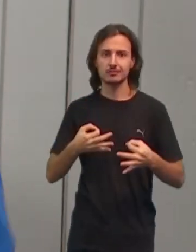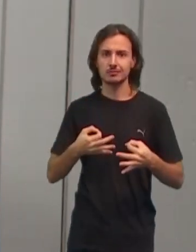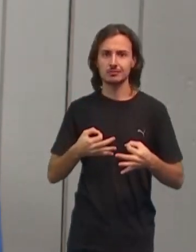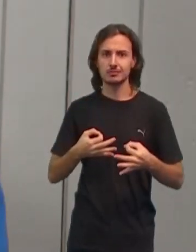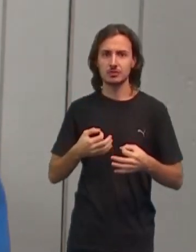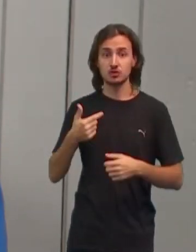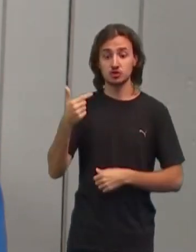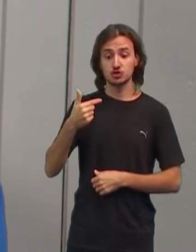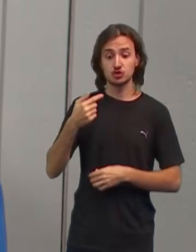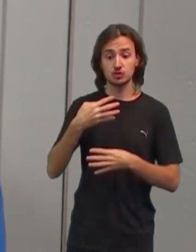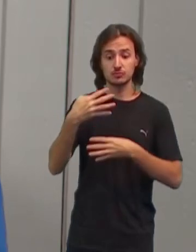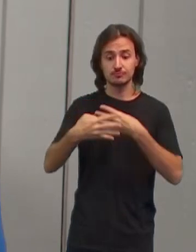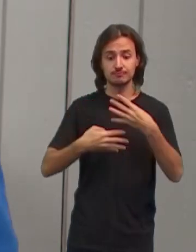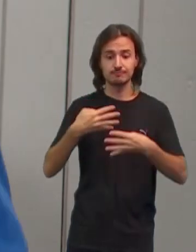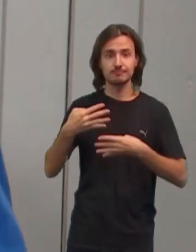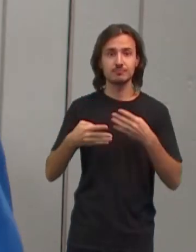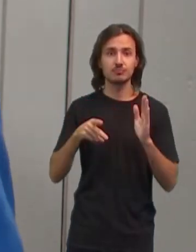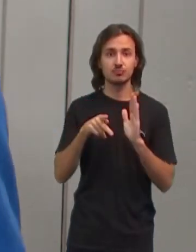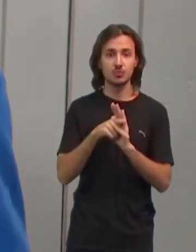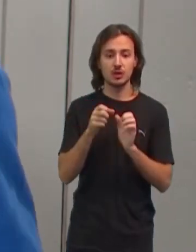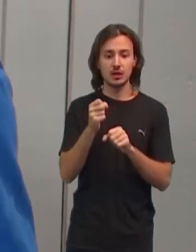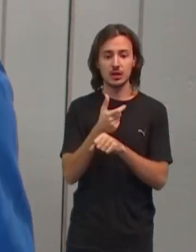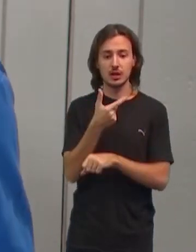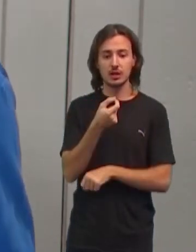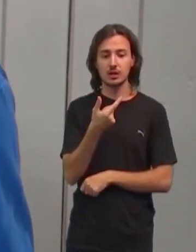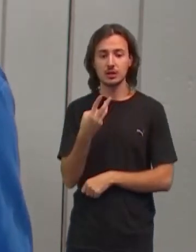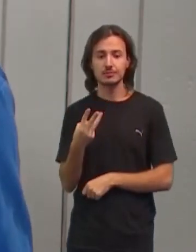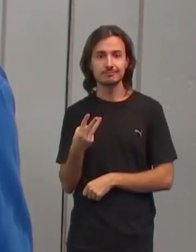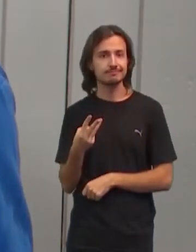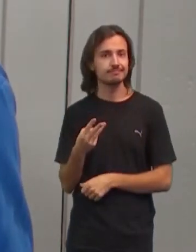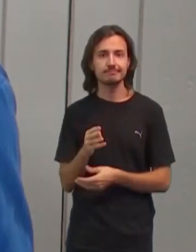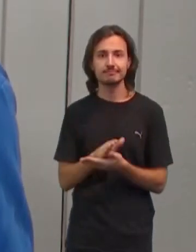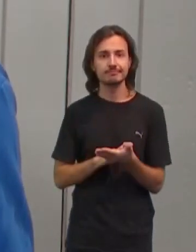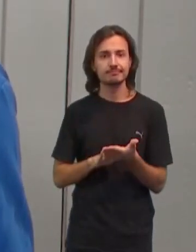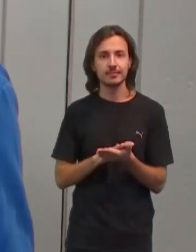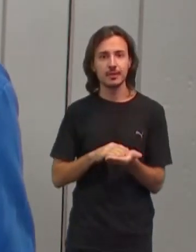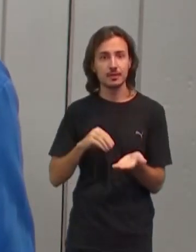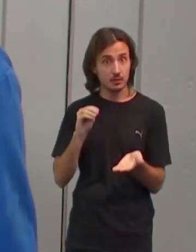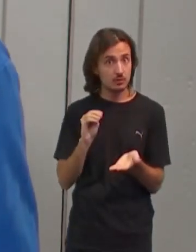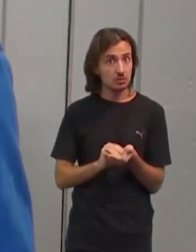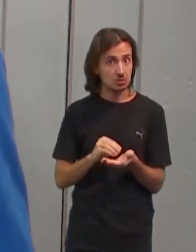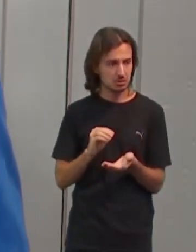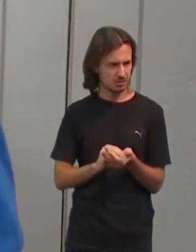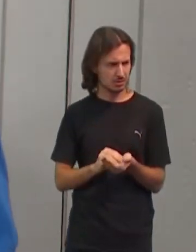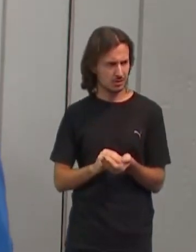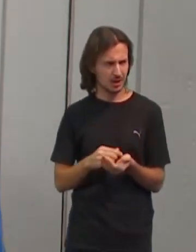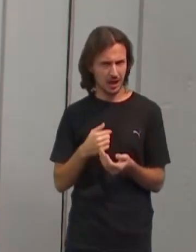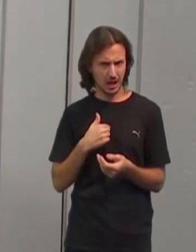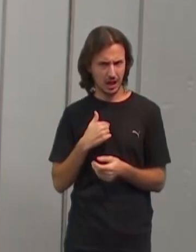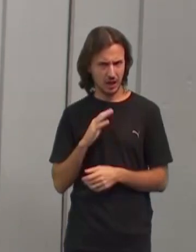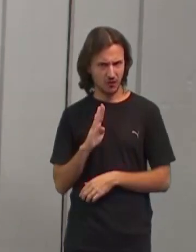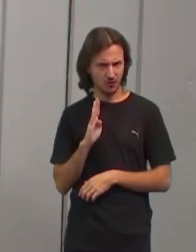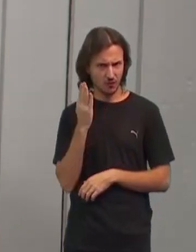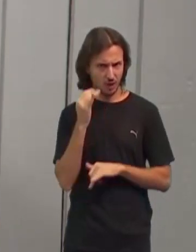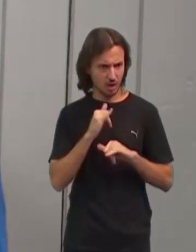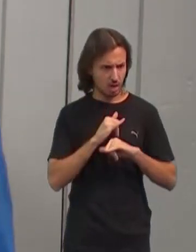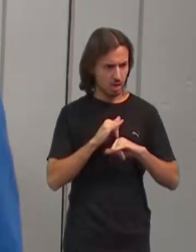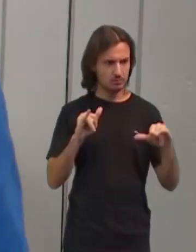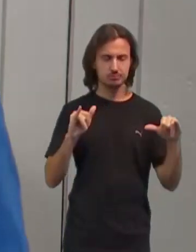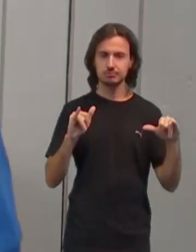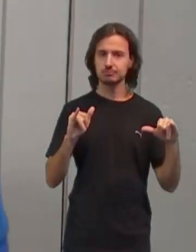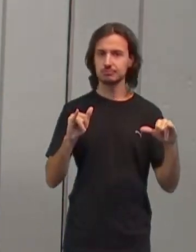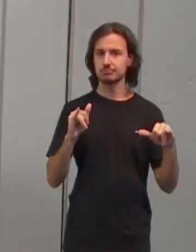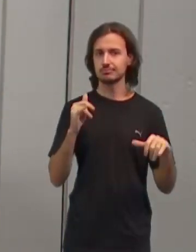feito. E aí quem está desinformando é a gente. Quer dizer, os fiscais deles não recebem